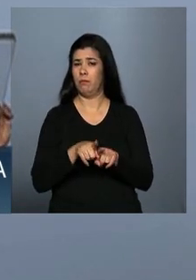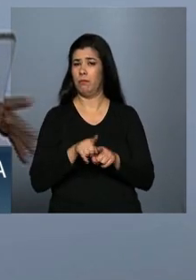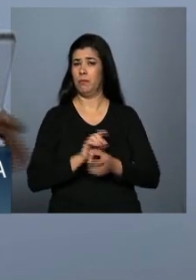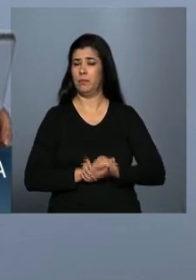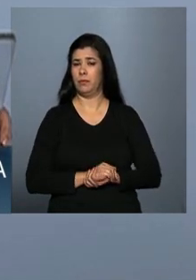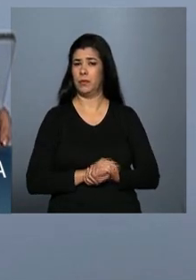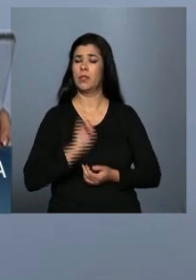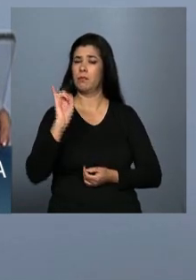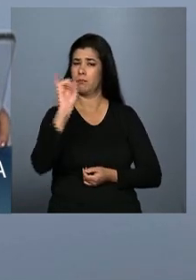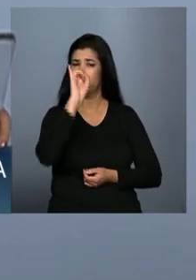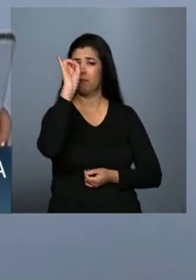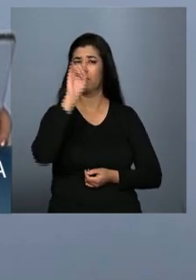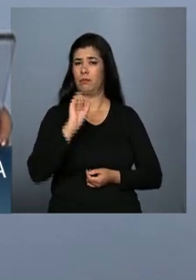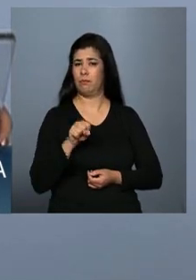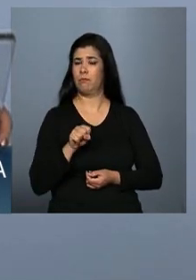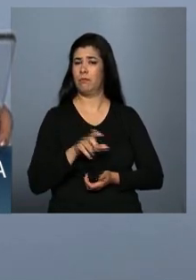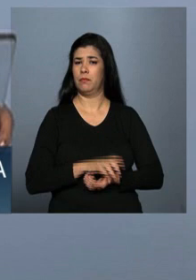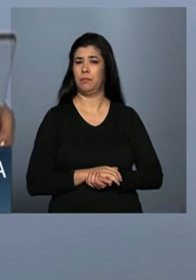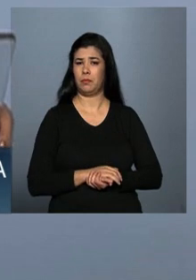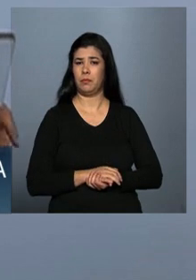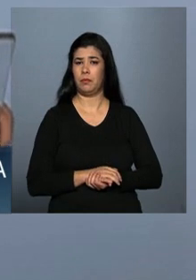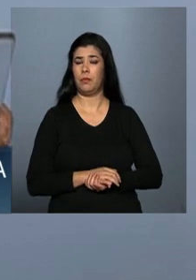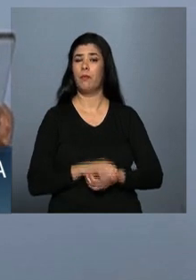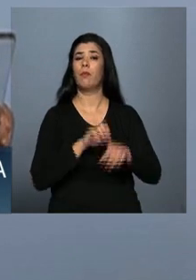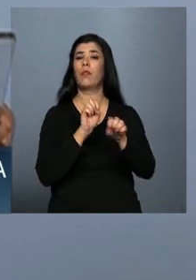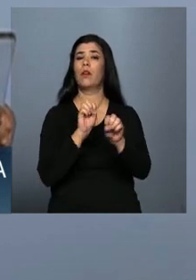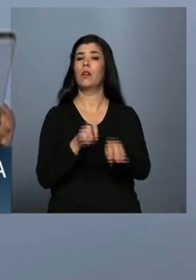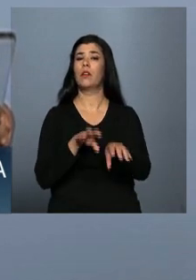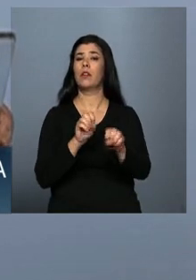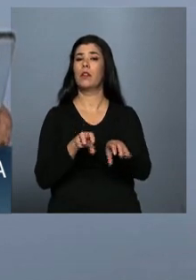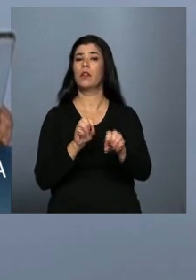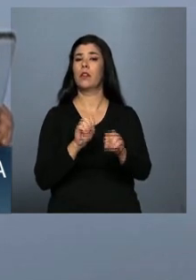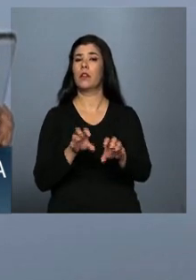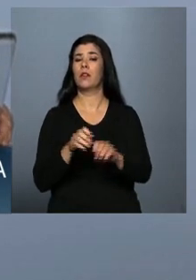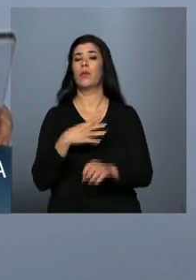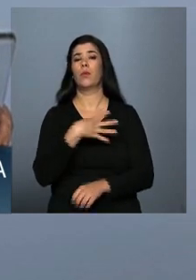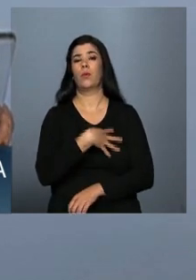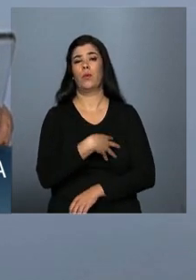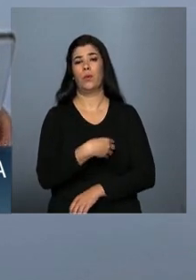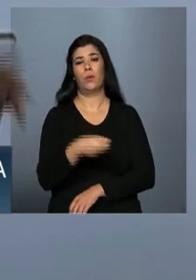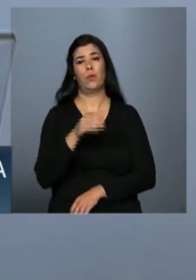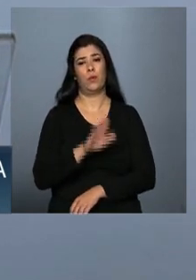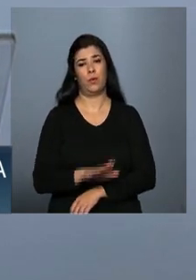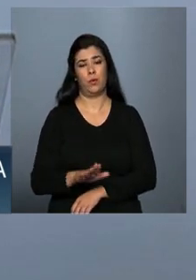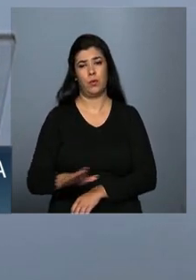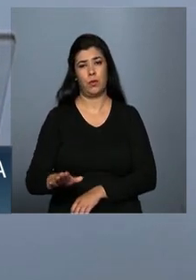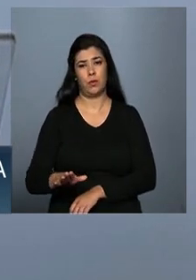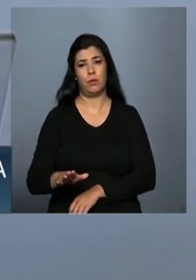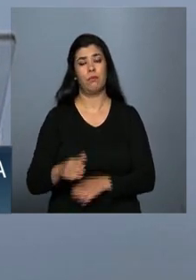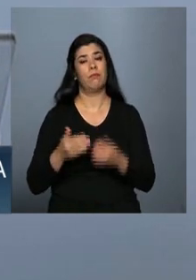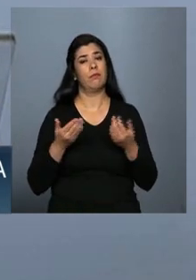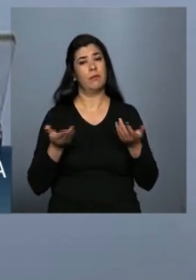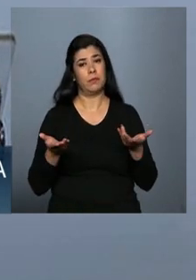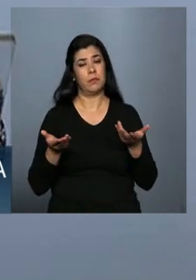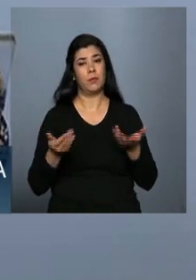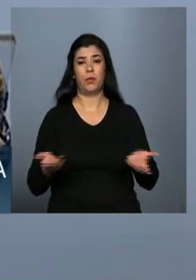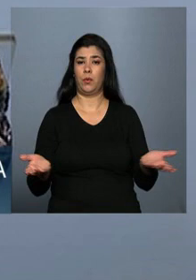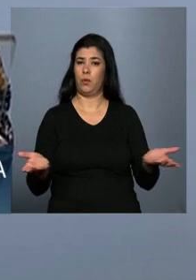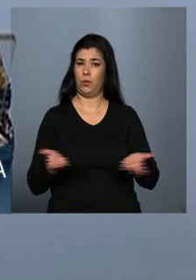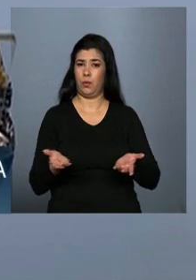que é tão importante quanto. É a educação dos filhos e das crianças. Pois muito bem,